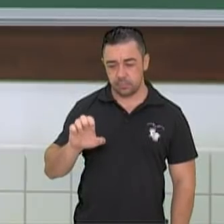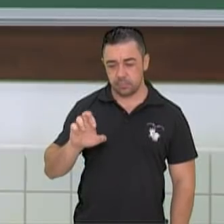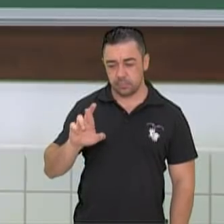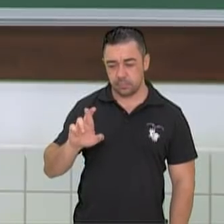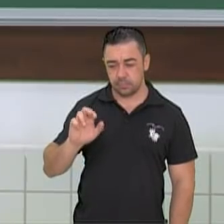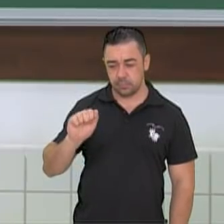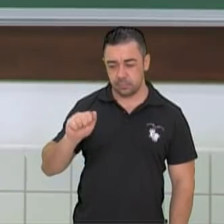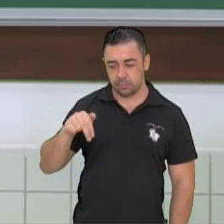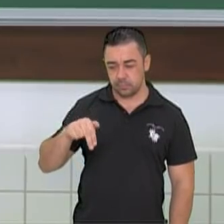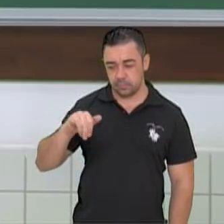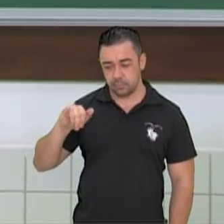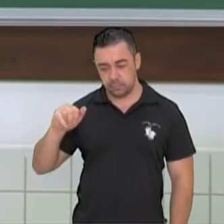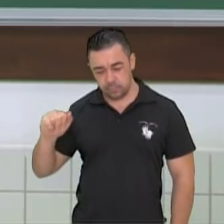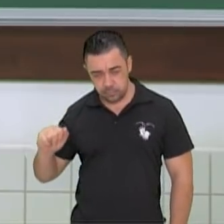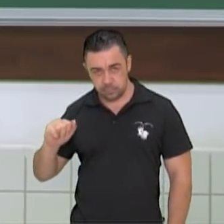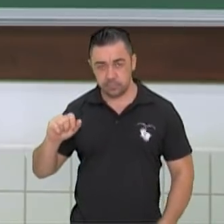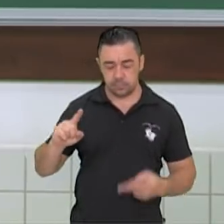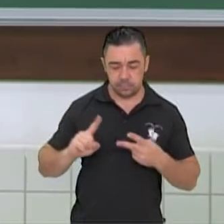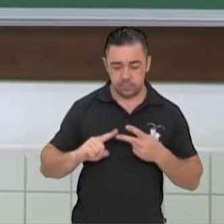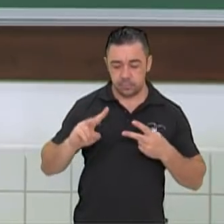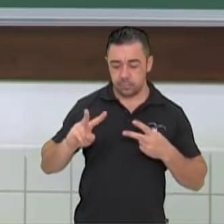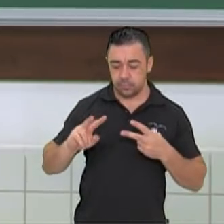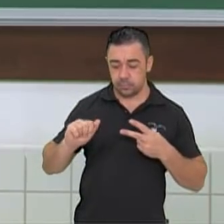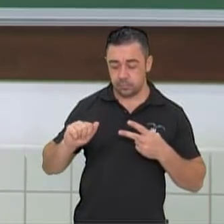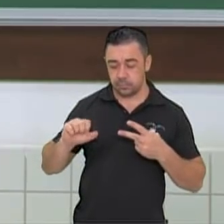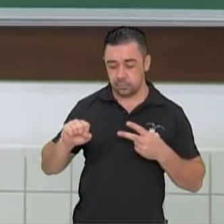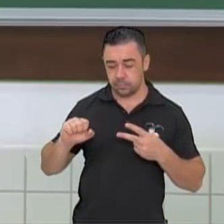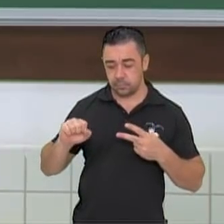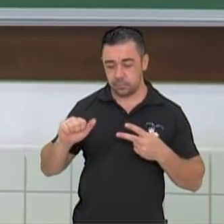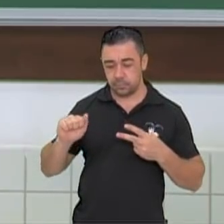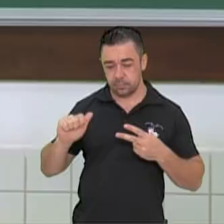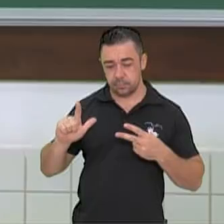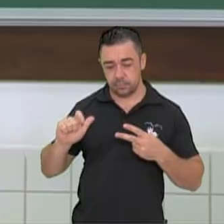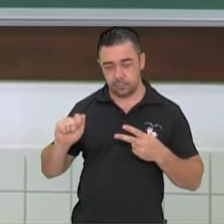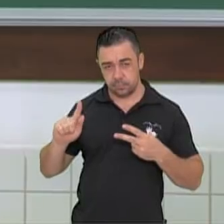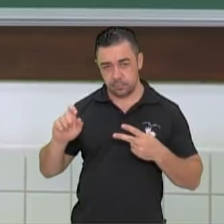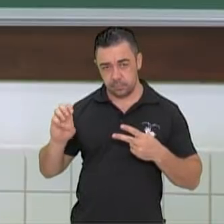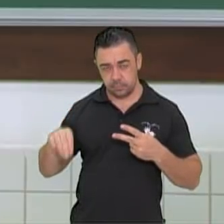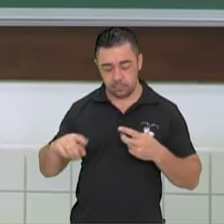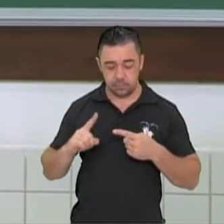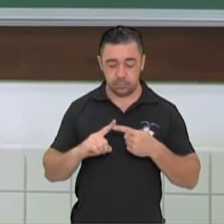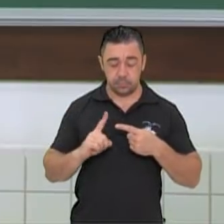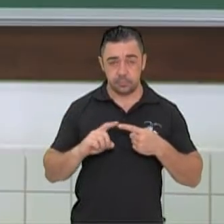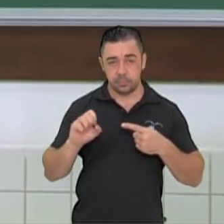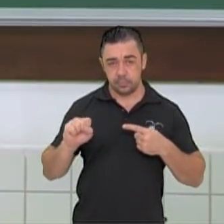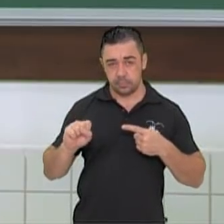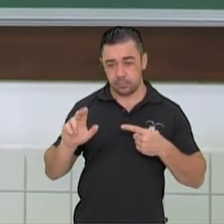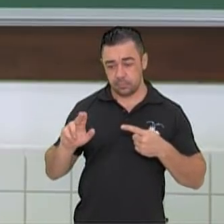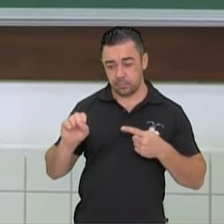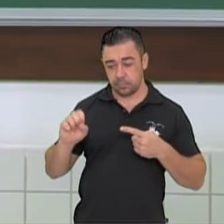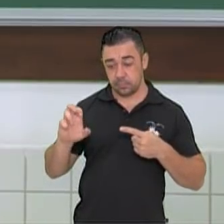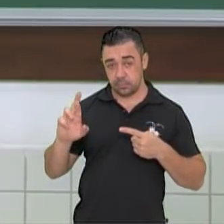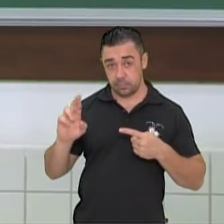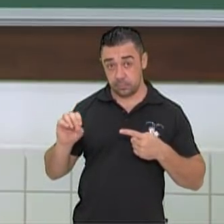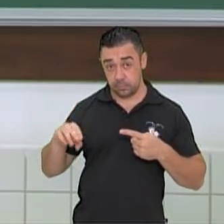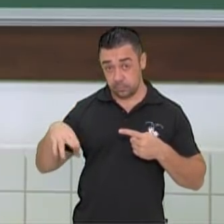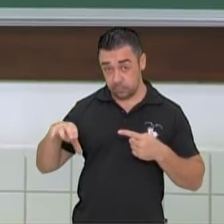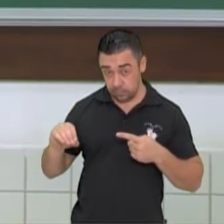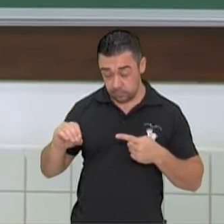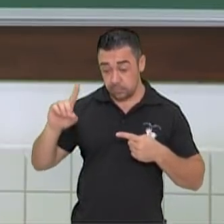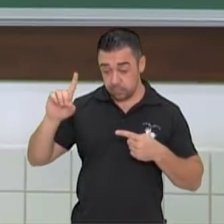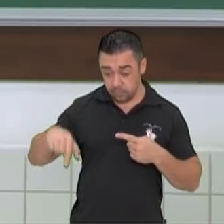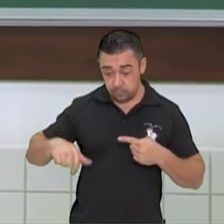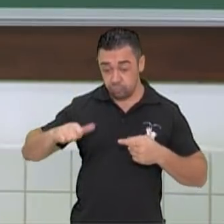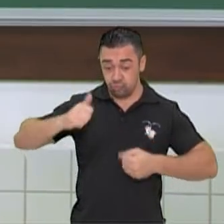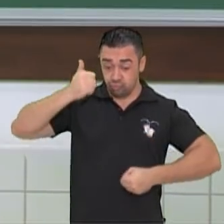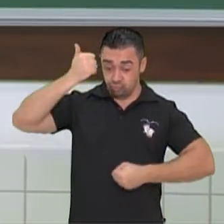a própria imagem, que é uma conexão da aula passada. O suzerano era o senhor feudal, o senhor da terra, que tinha a condição de poder